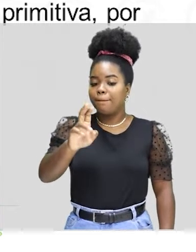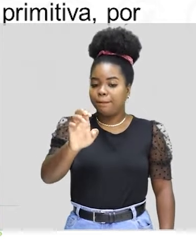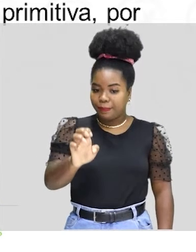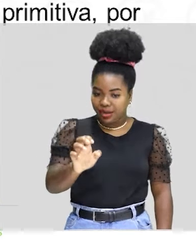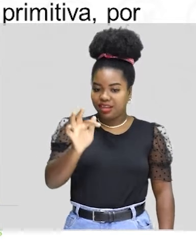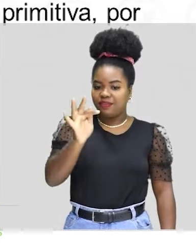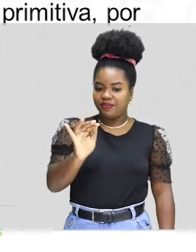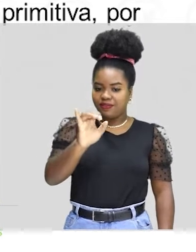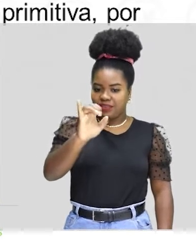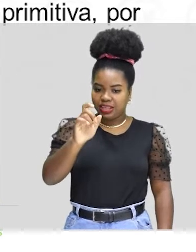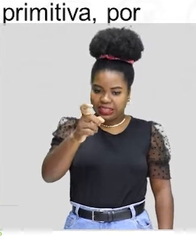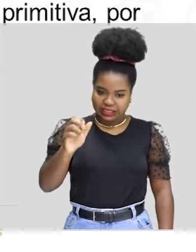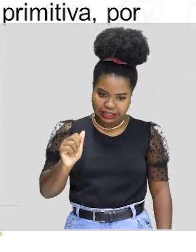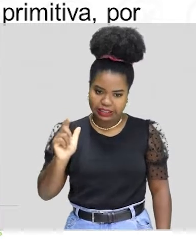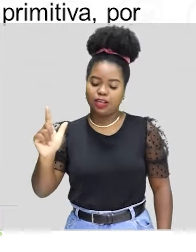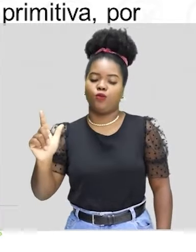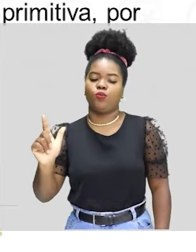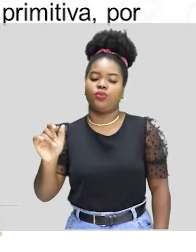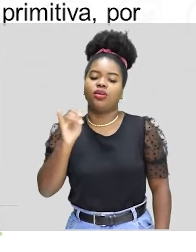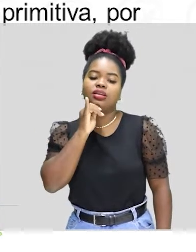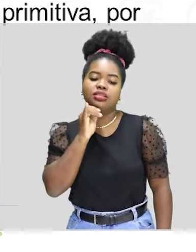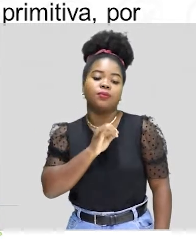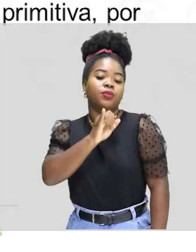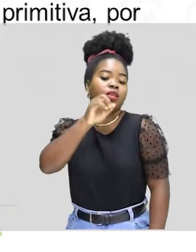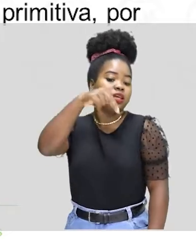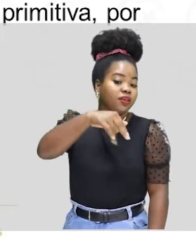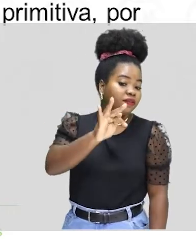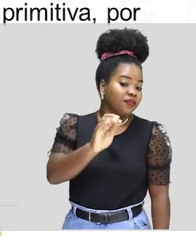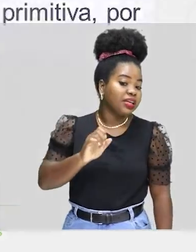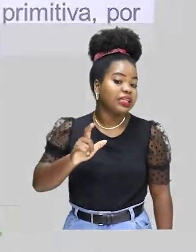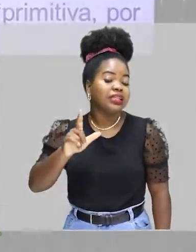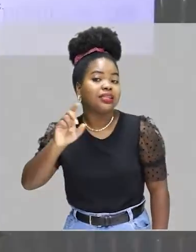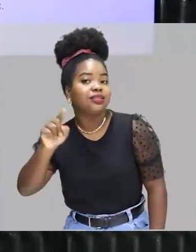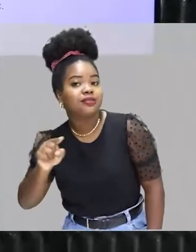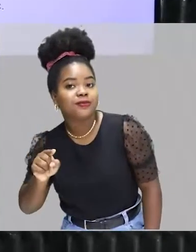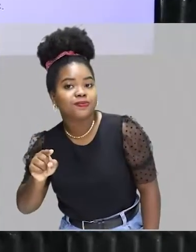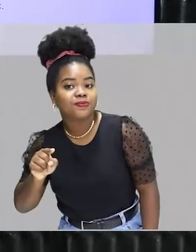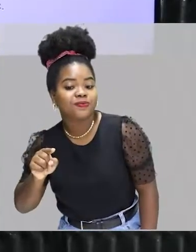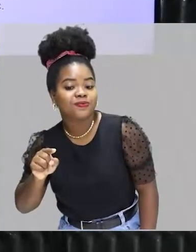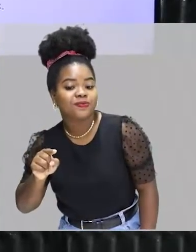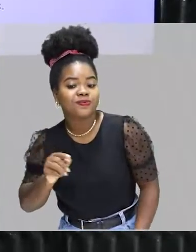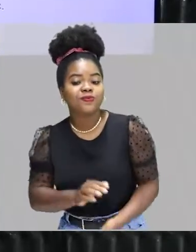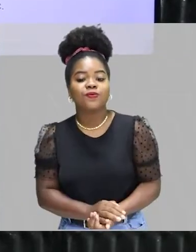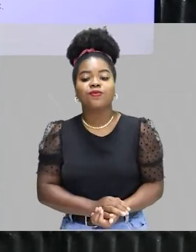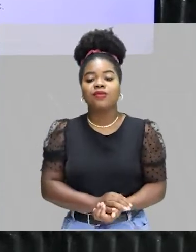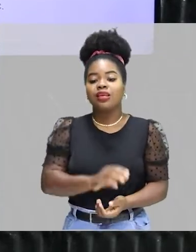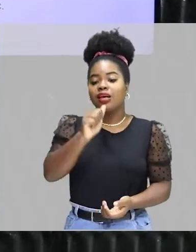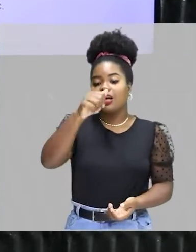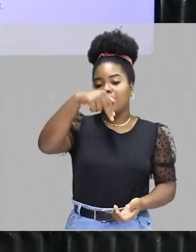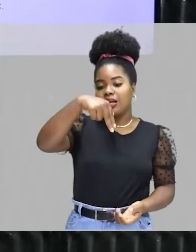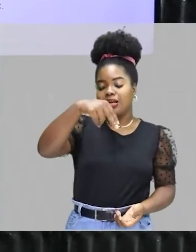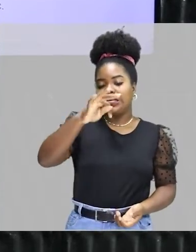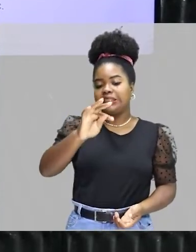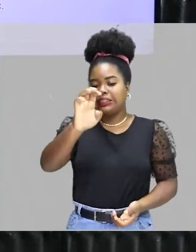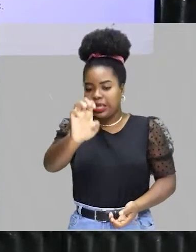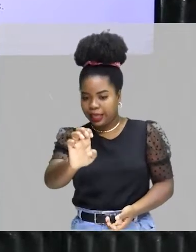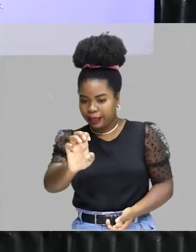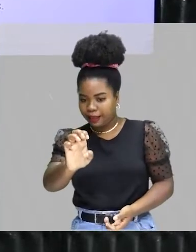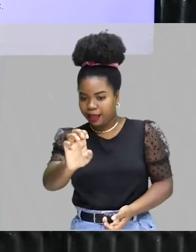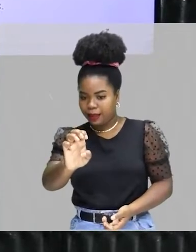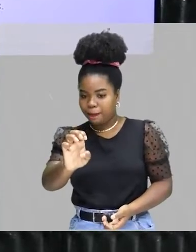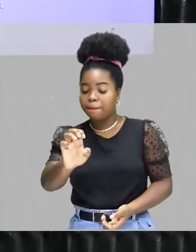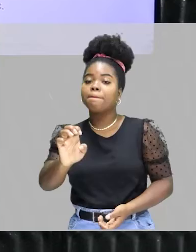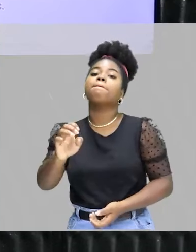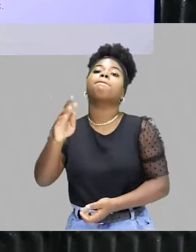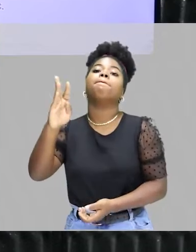palavra infeliz, eu acrescentei o in antes de feliz. Eu tenho a palavra antebraço, eu coloquei a palavra ante antes